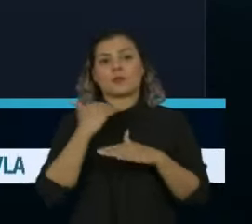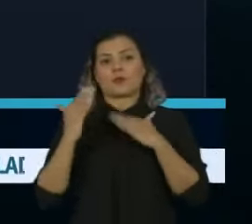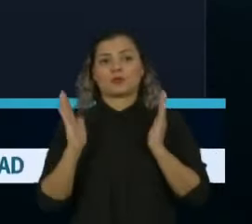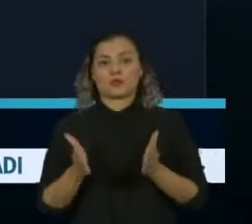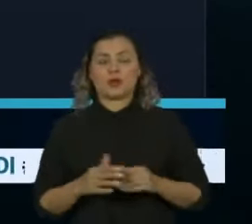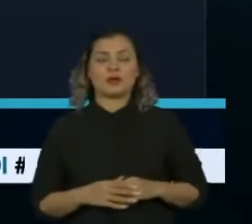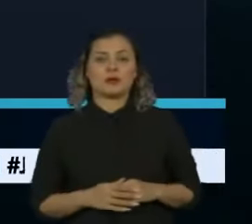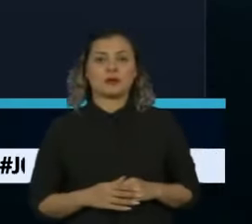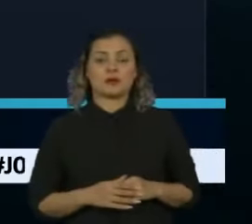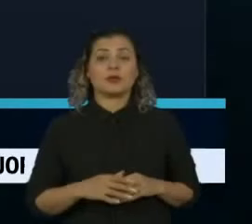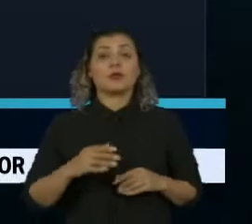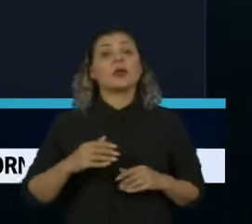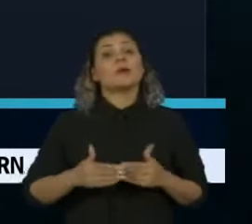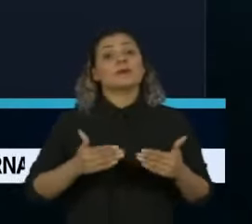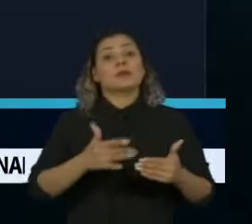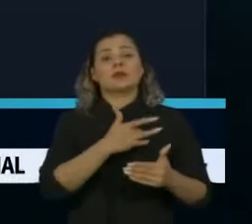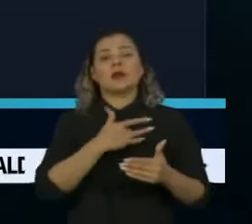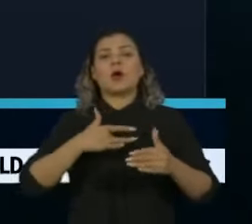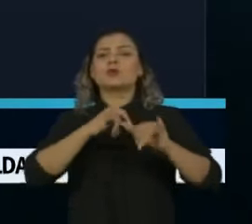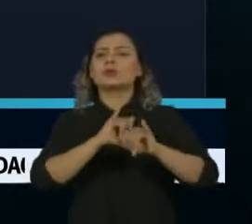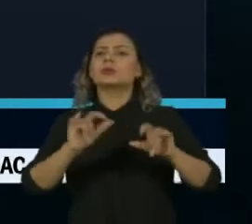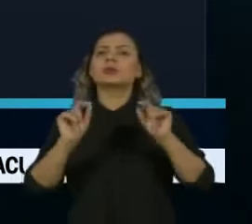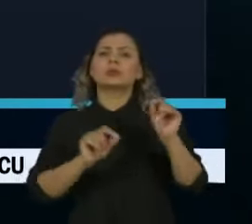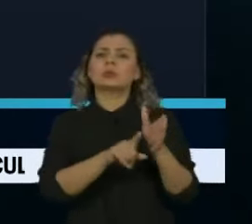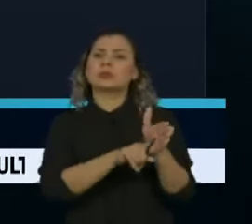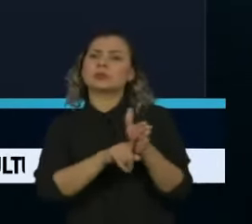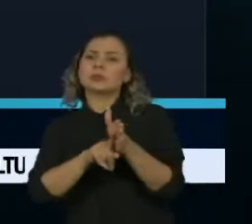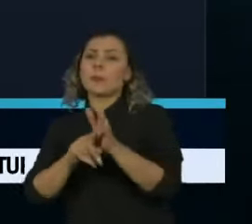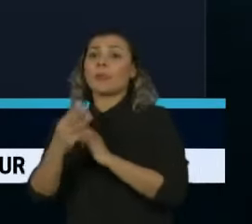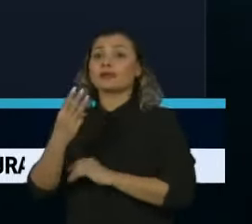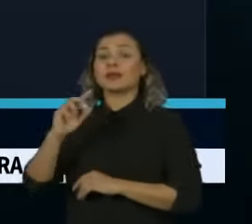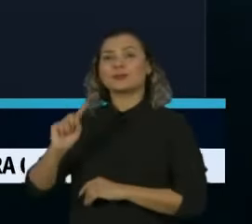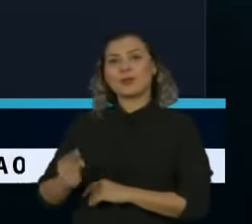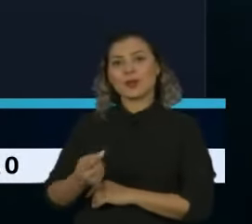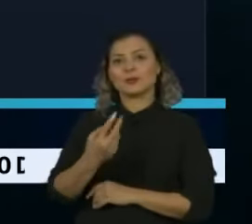mortes. Segundo o Ministério da Saúde, o Brasil registra